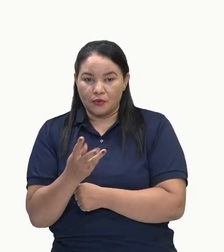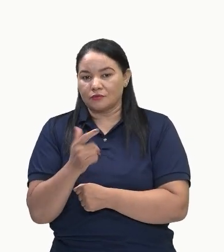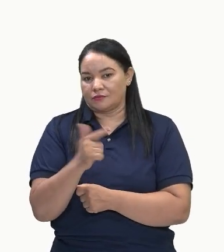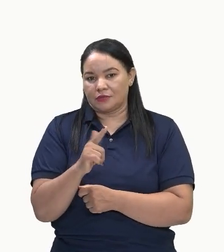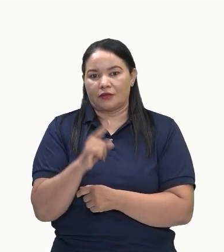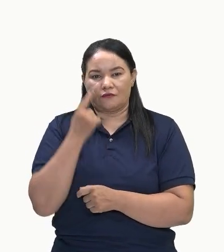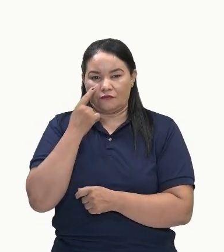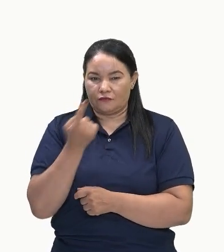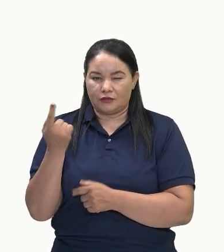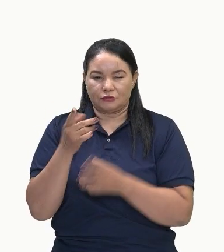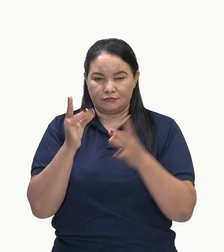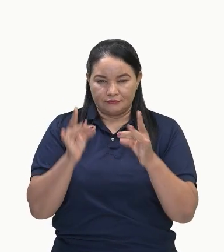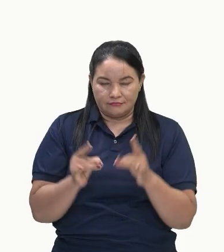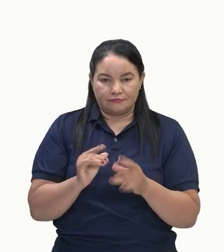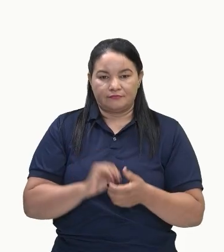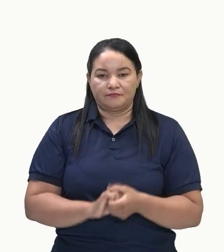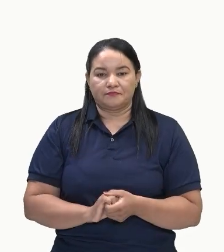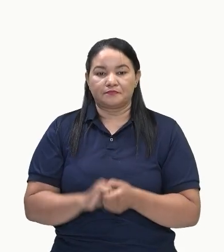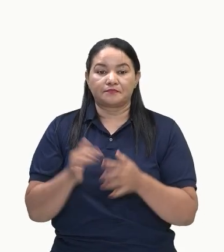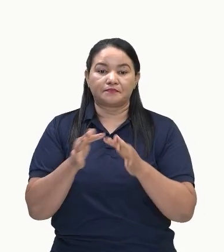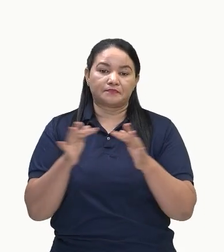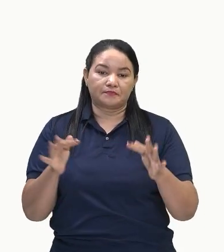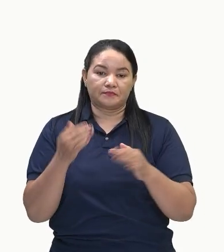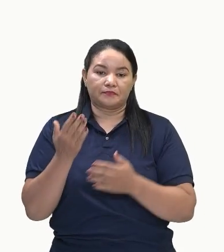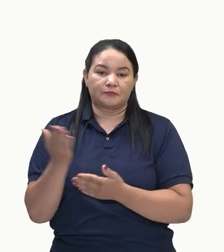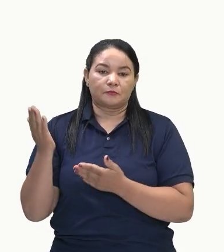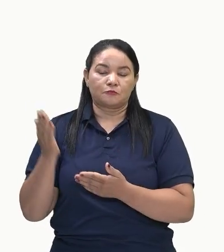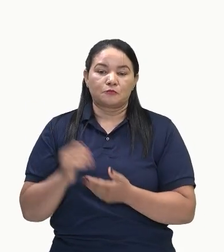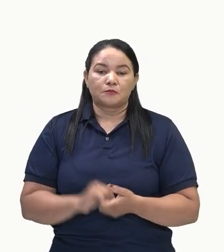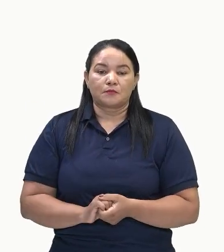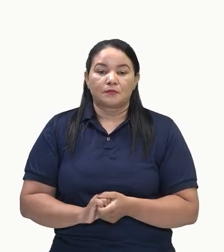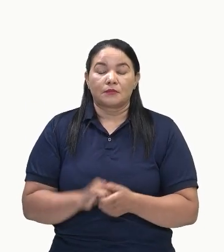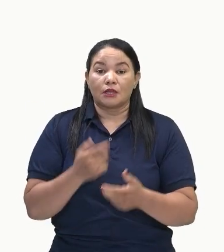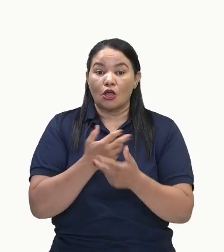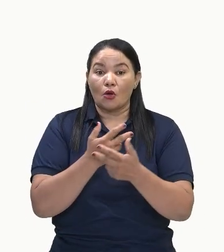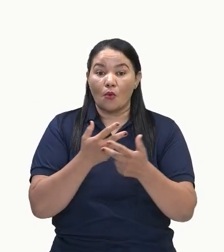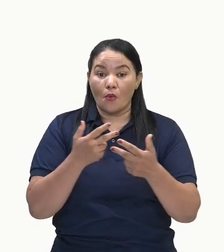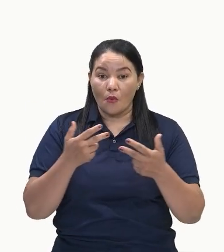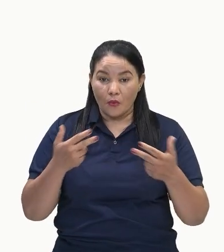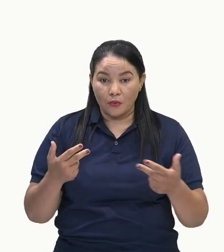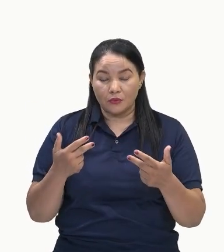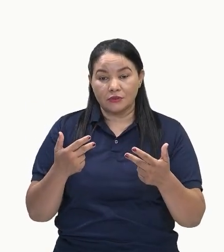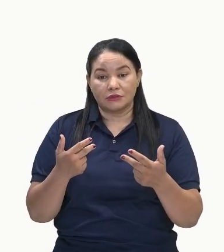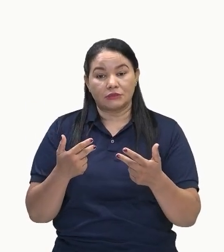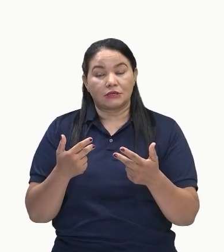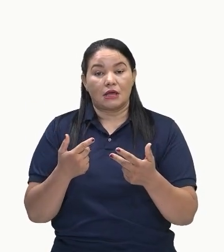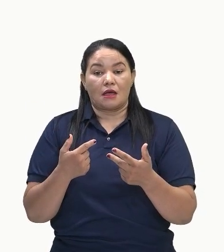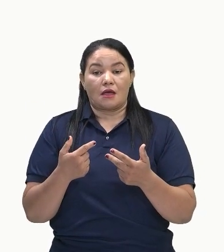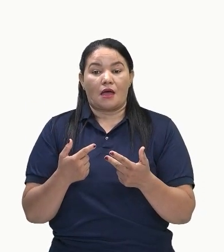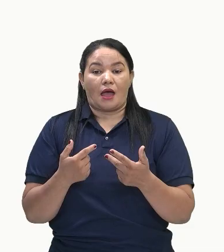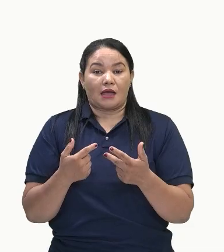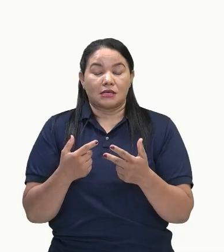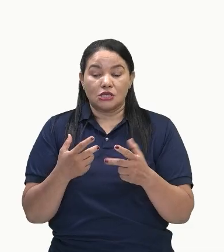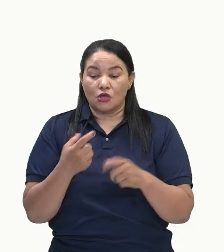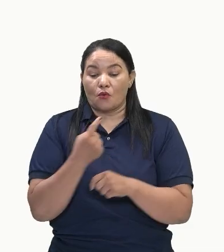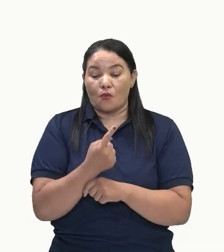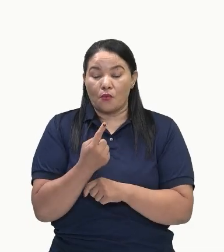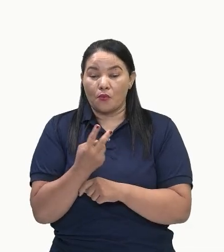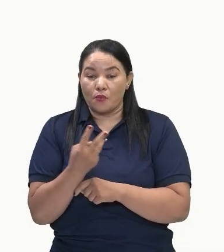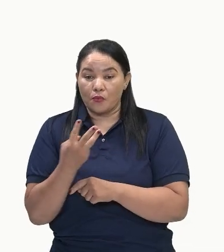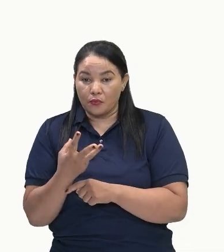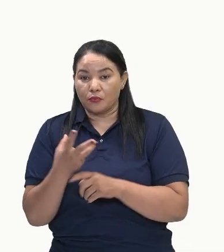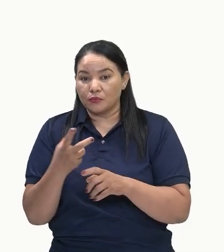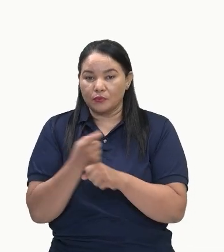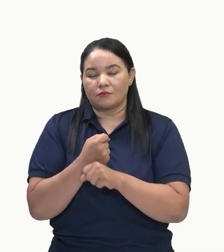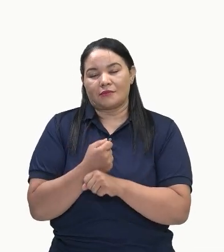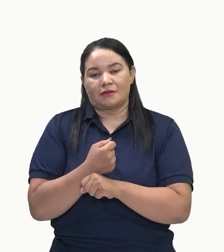Definição. Things that cannot be counted. Coisas que não podem ser contadas.